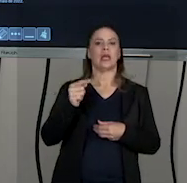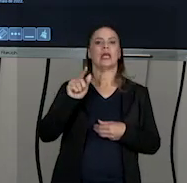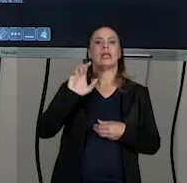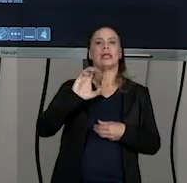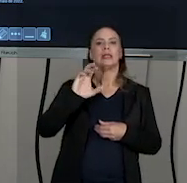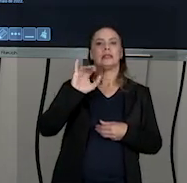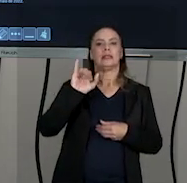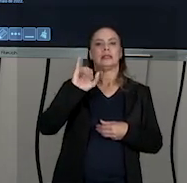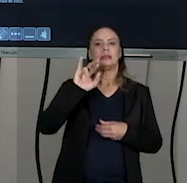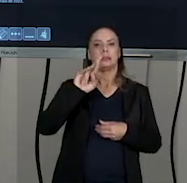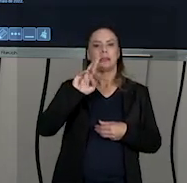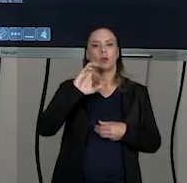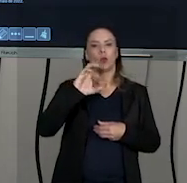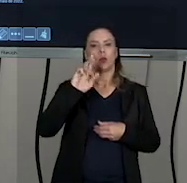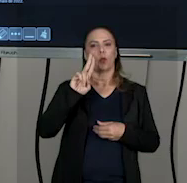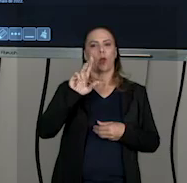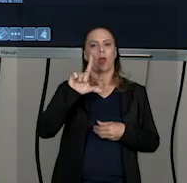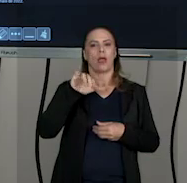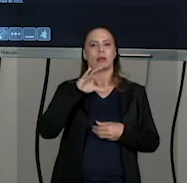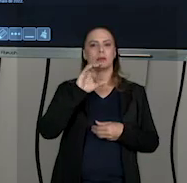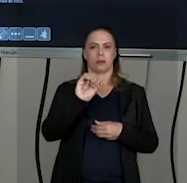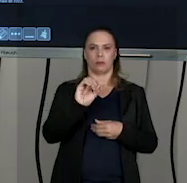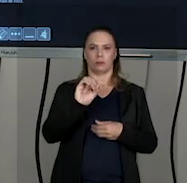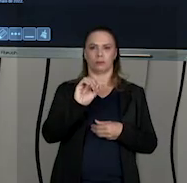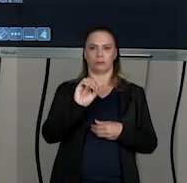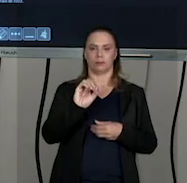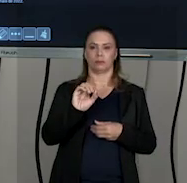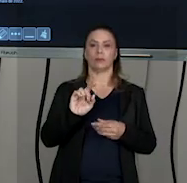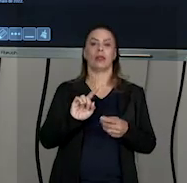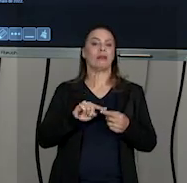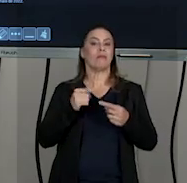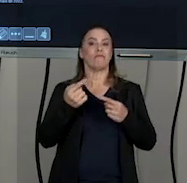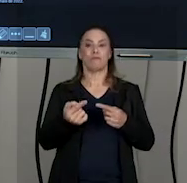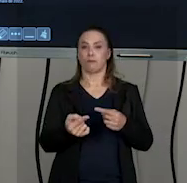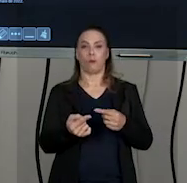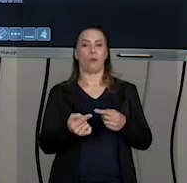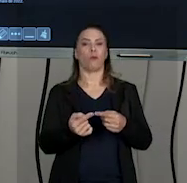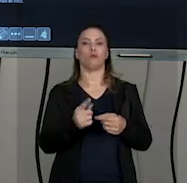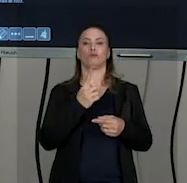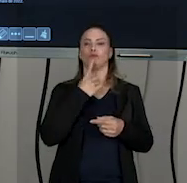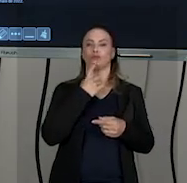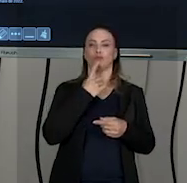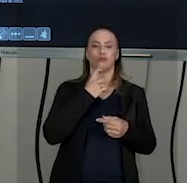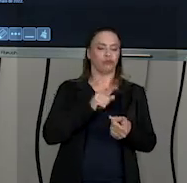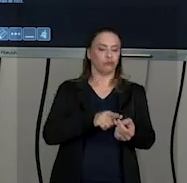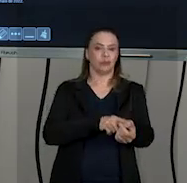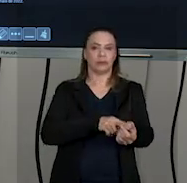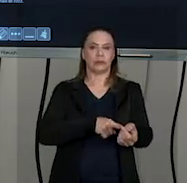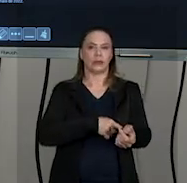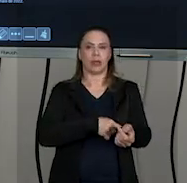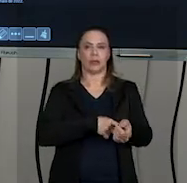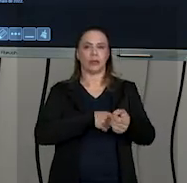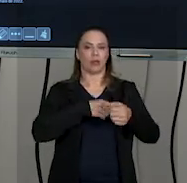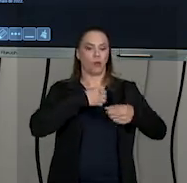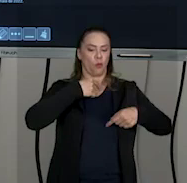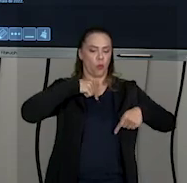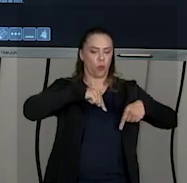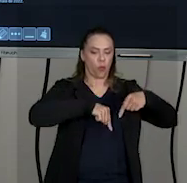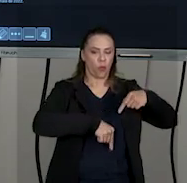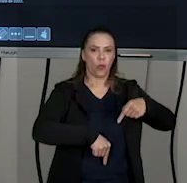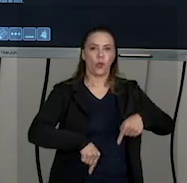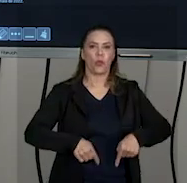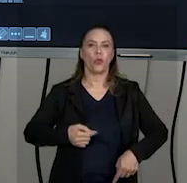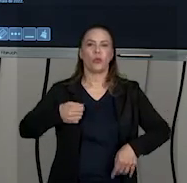podemos então nomear de circulação sistêmica, né? Porque vai passar por todo o